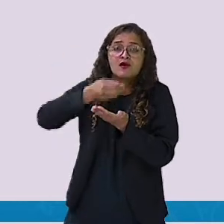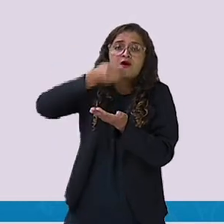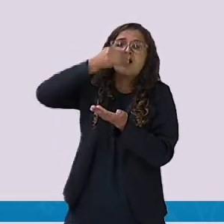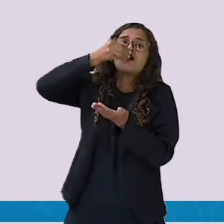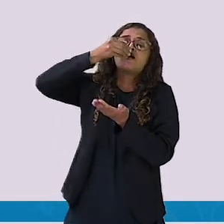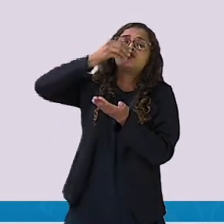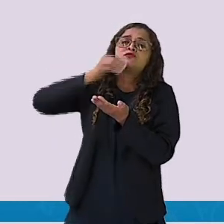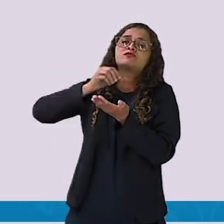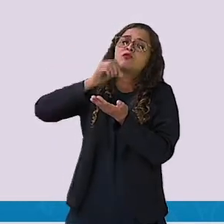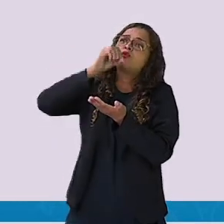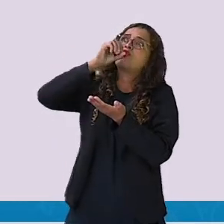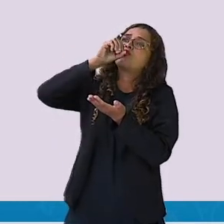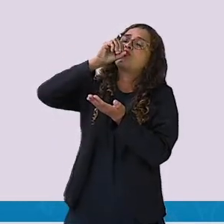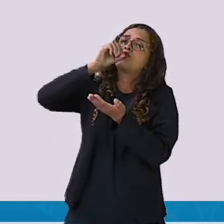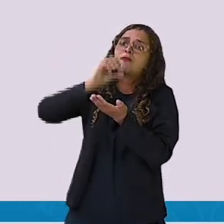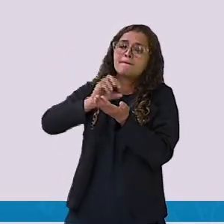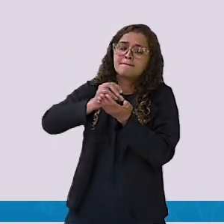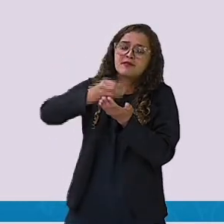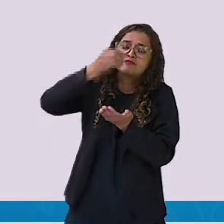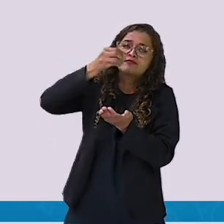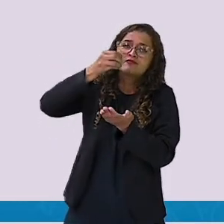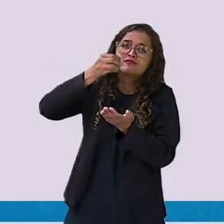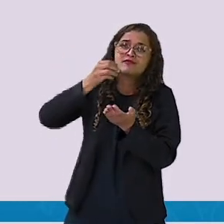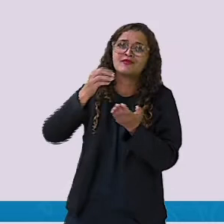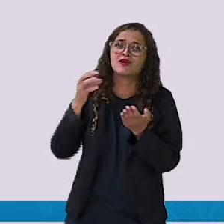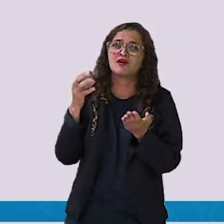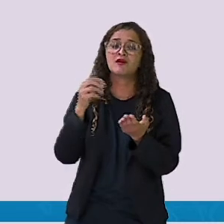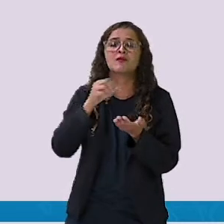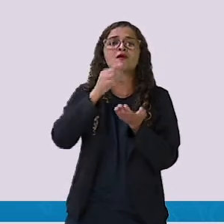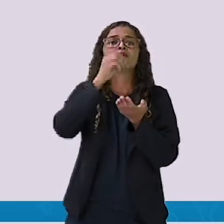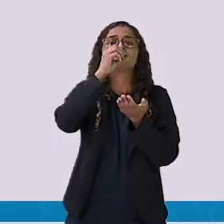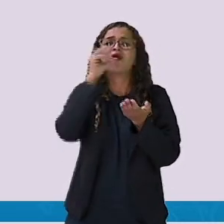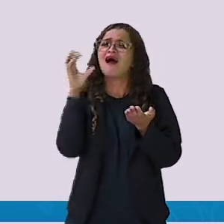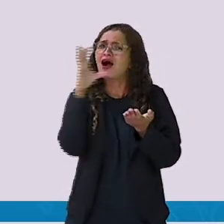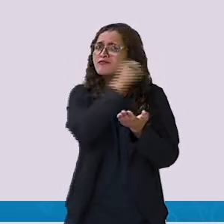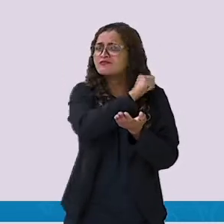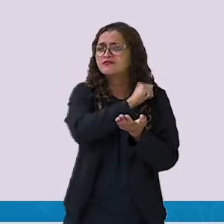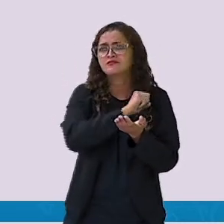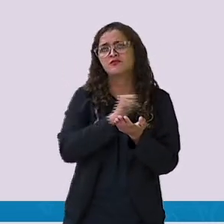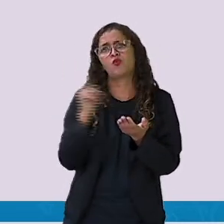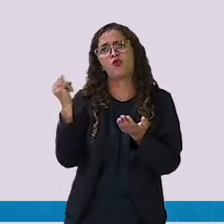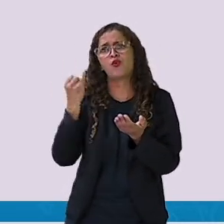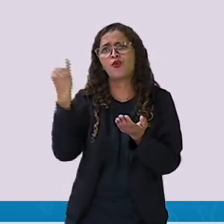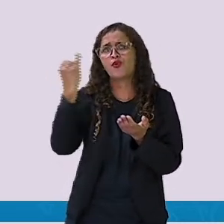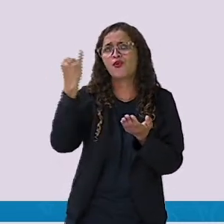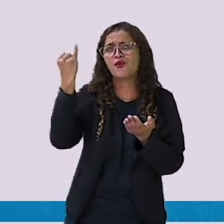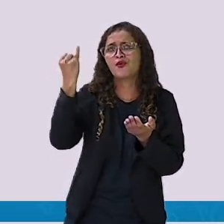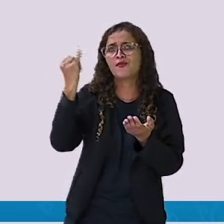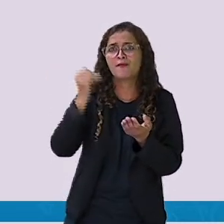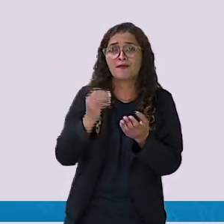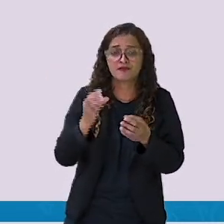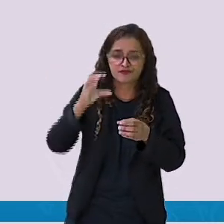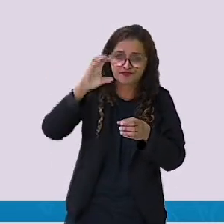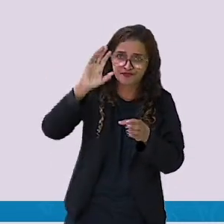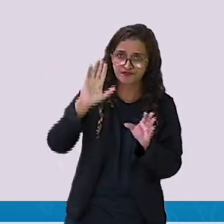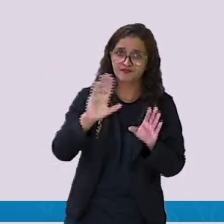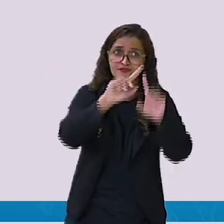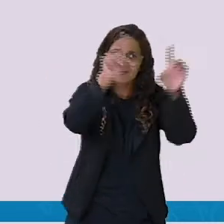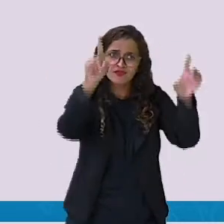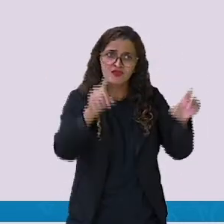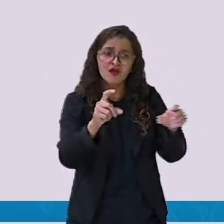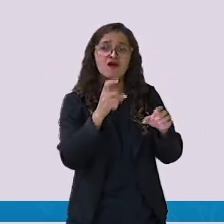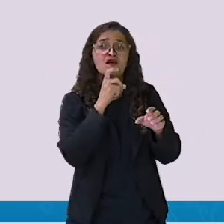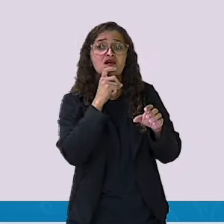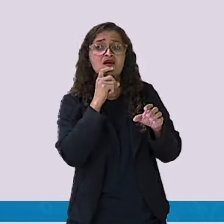exemplo. Você abriu, tem que ser consumido rápido. Enquanto ele estiver lacrado na geladeira,